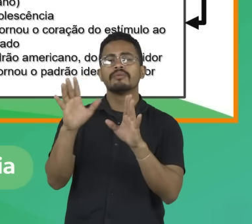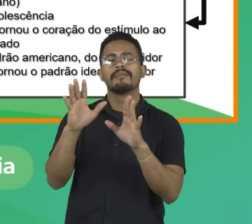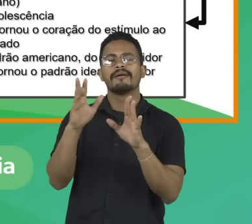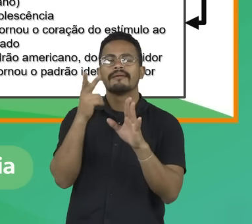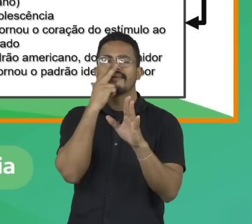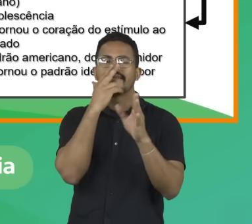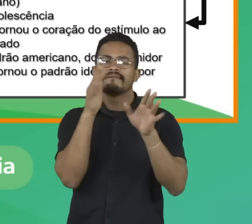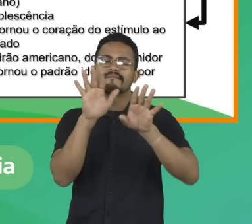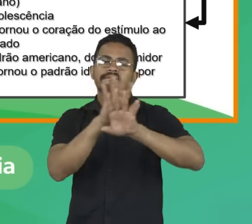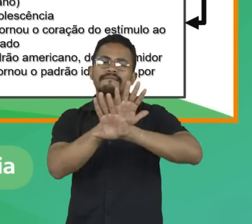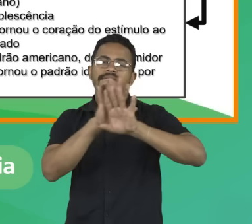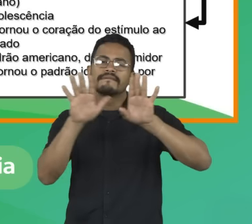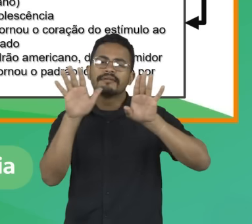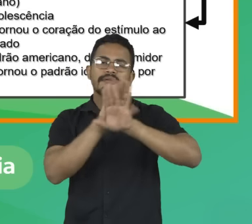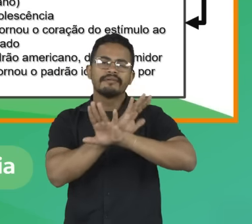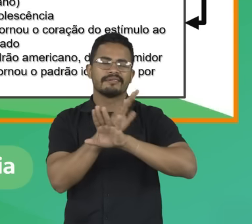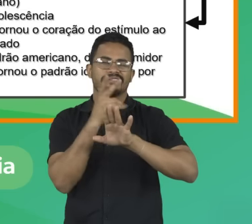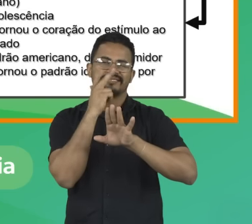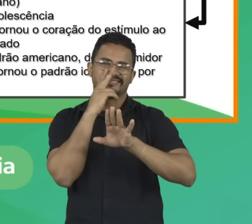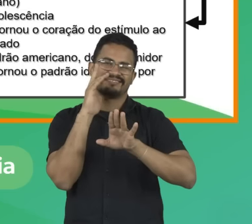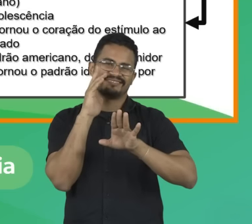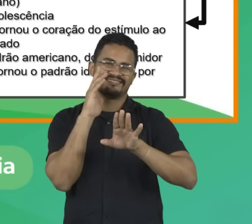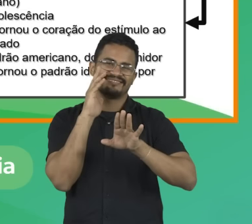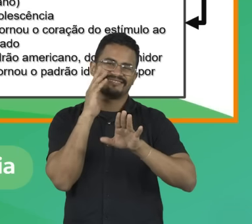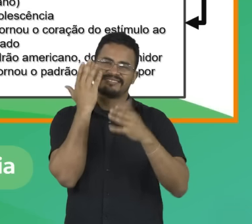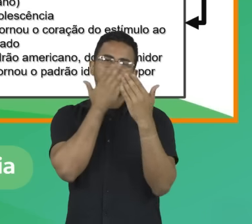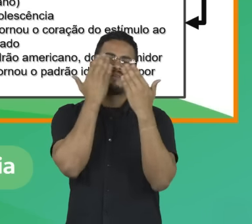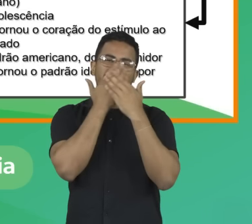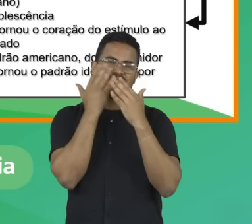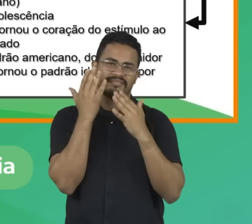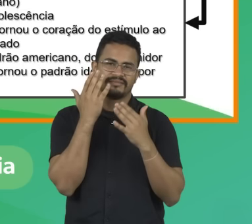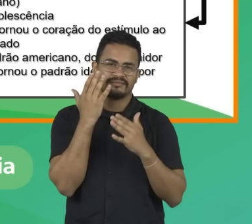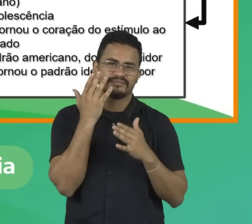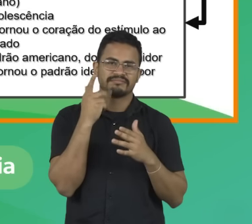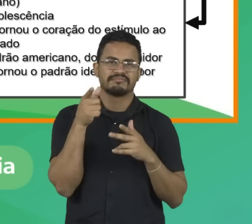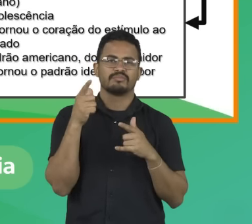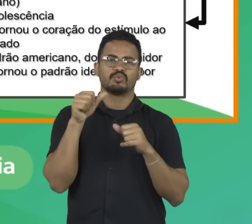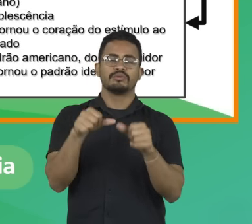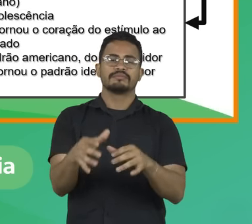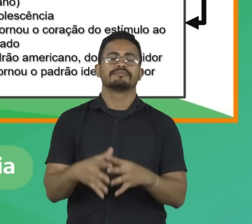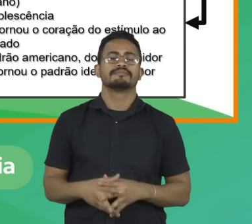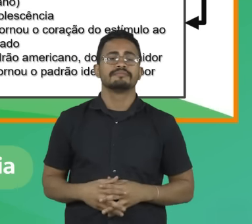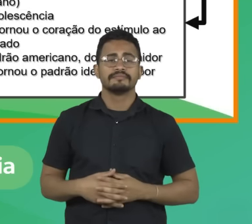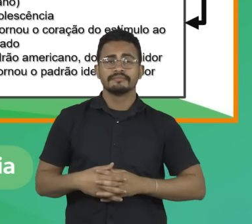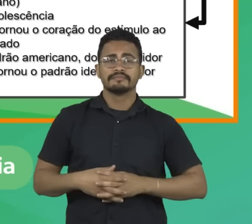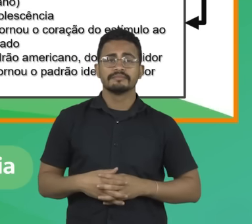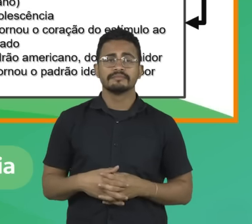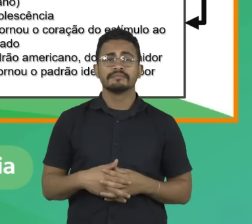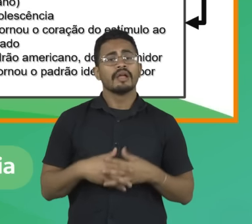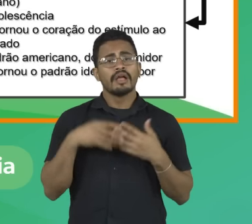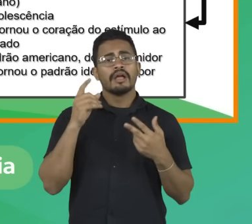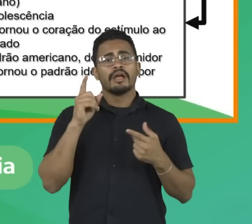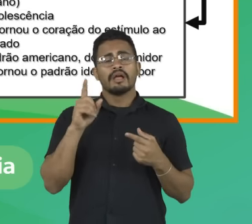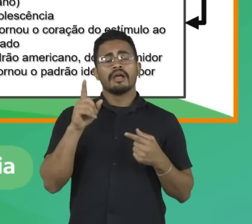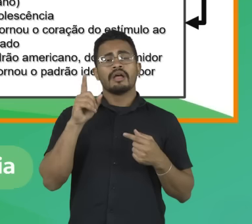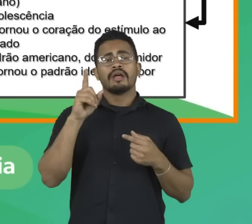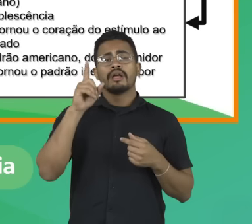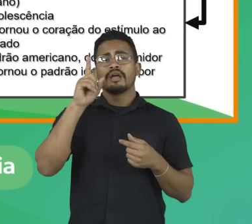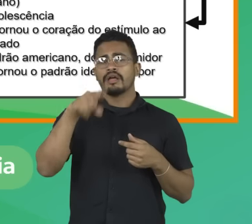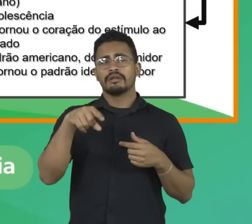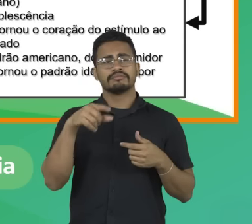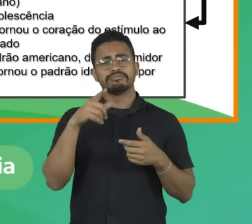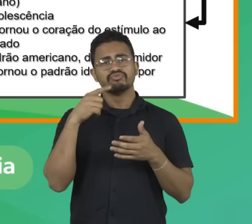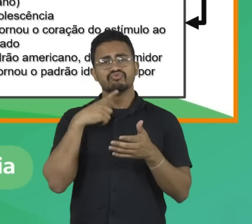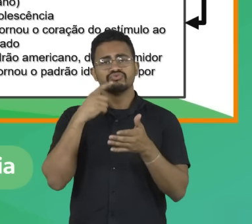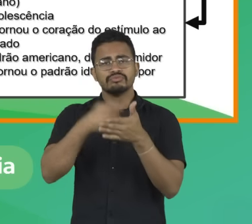para não se ater àquela mudança. E não é que era a intenção das pessoas, é porque as lutas eram válidas. Nesse intervalo